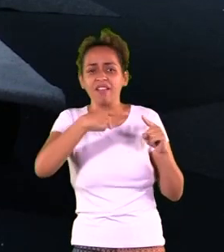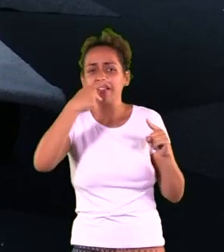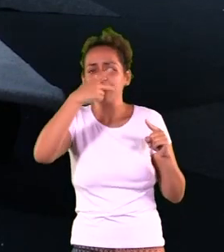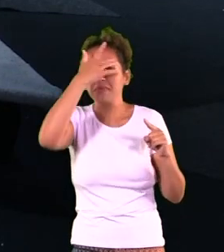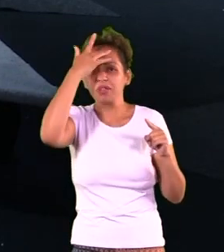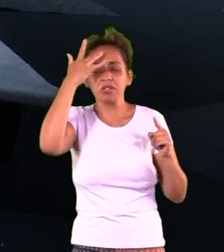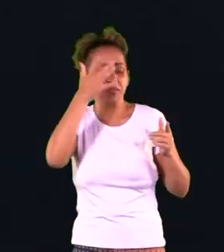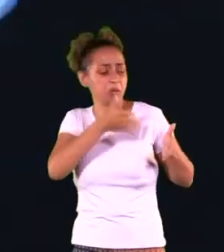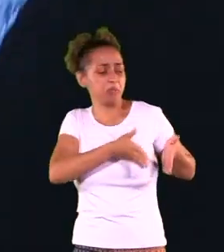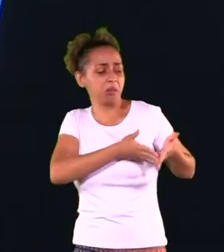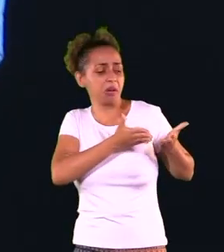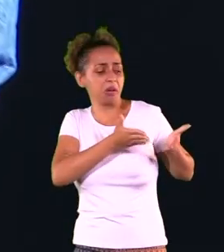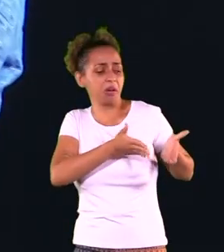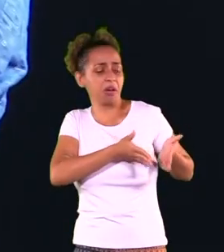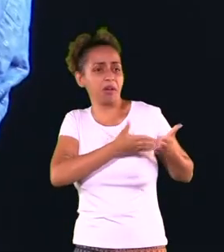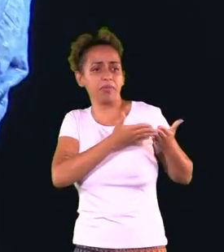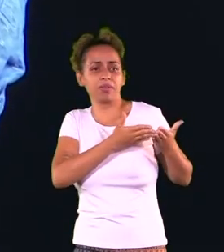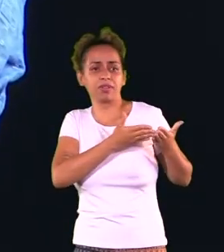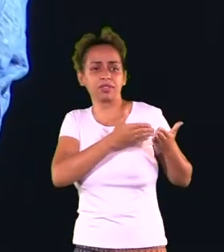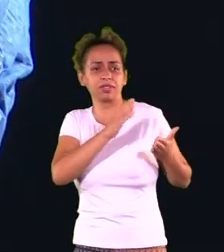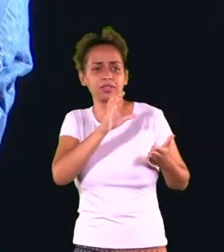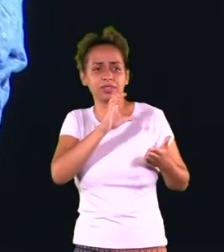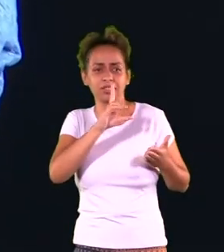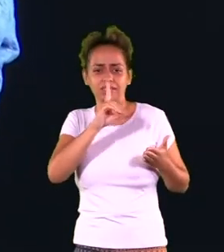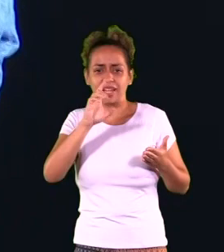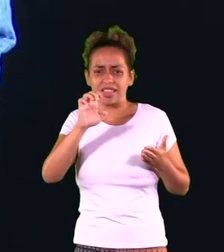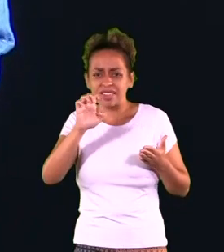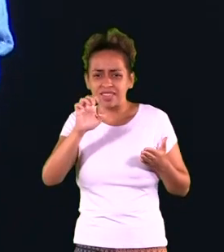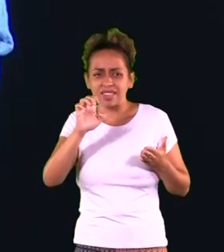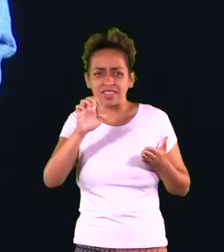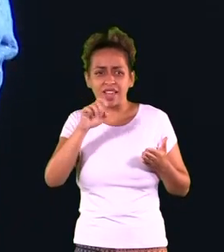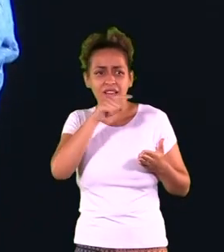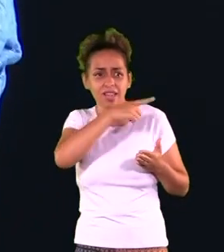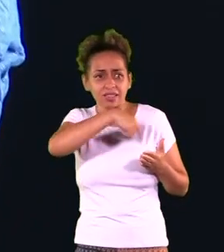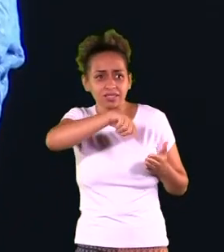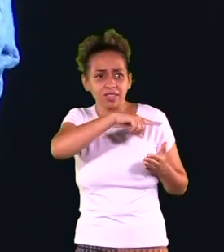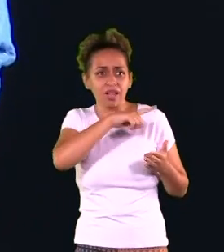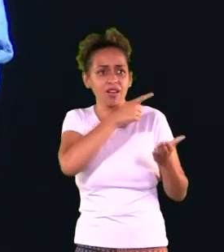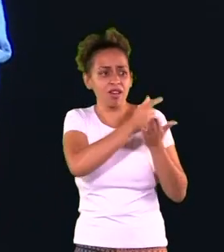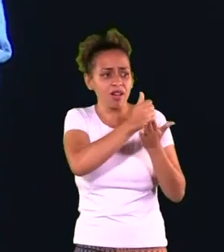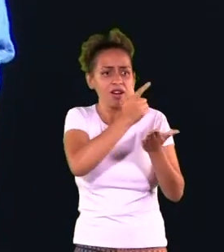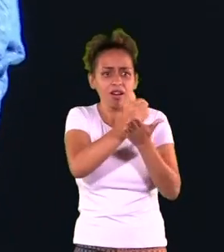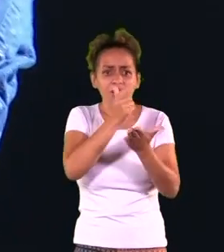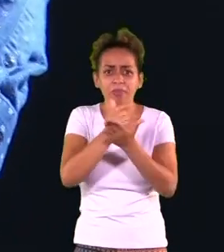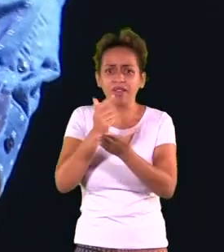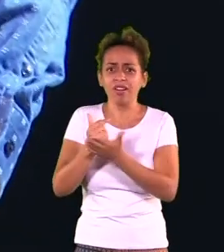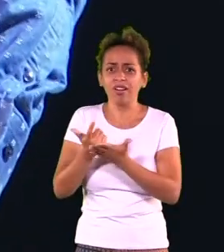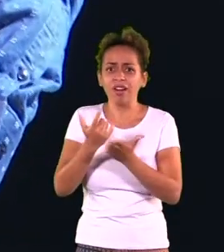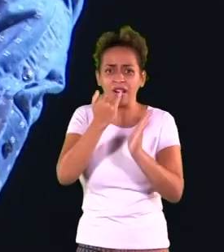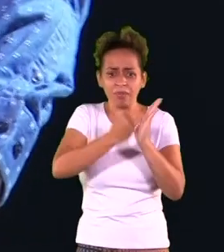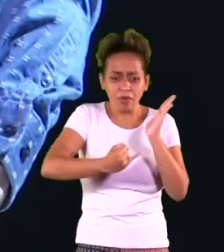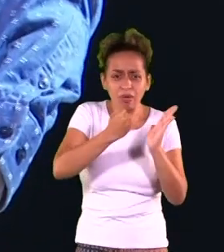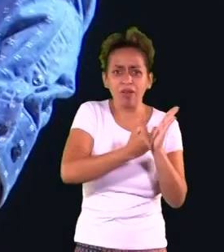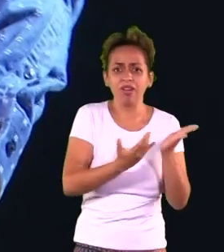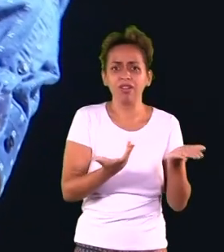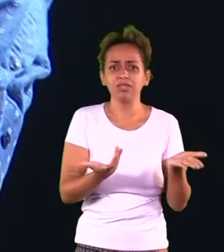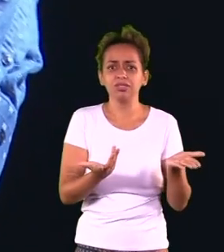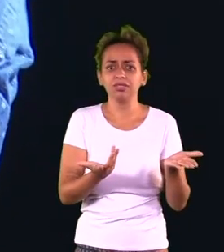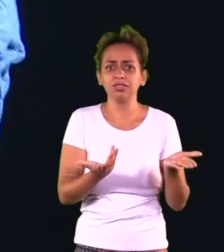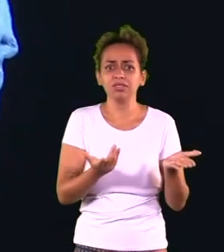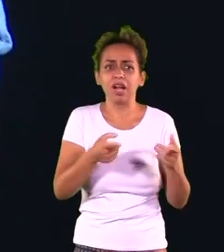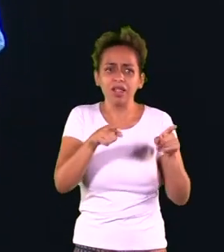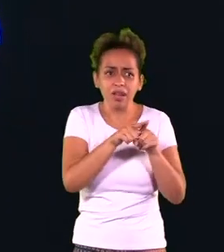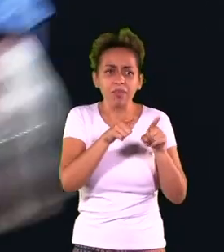e consome consomem bastante inclusive é bando com os dez porcento